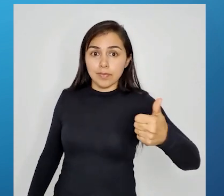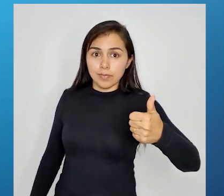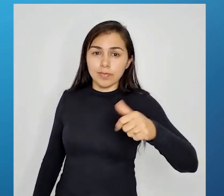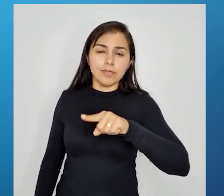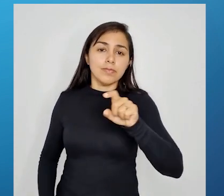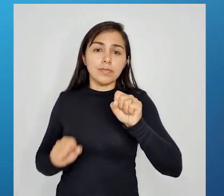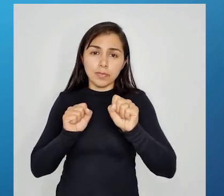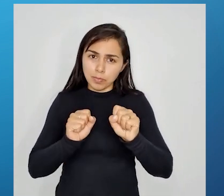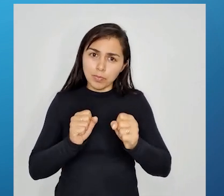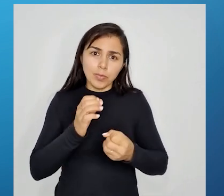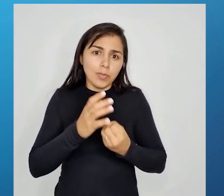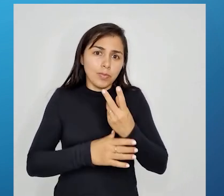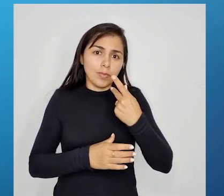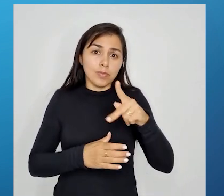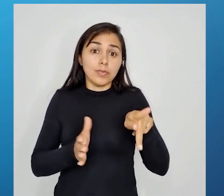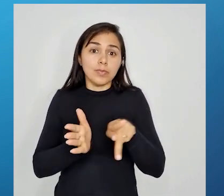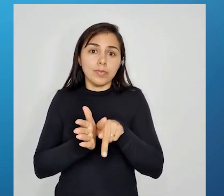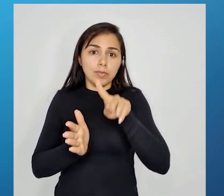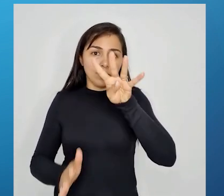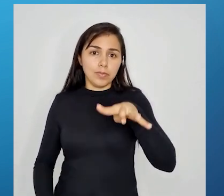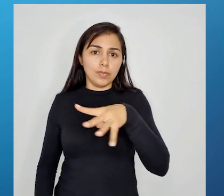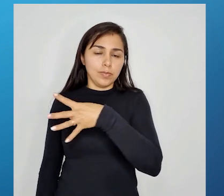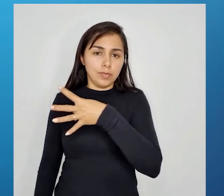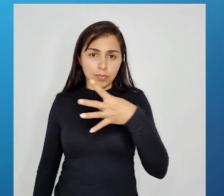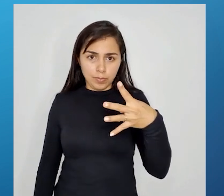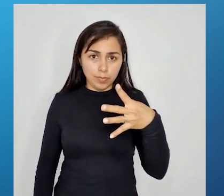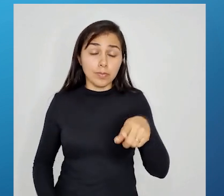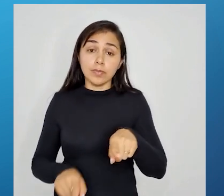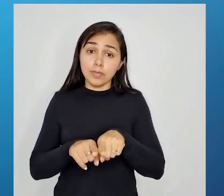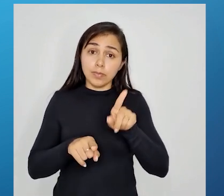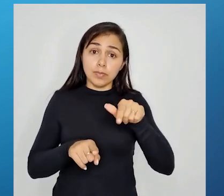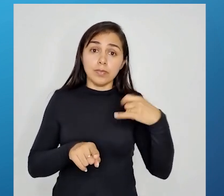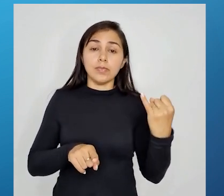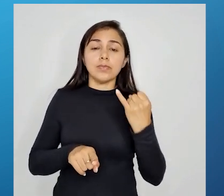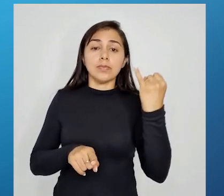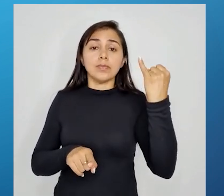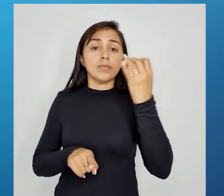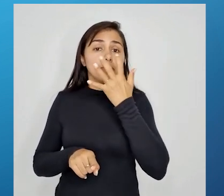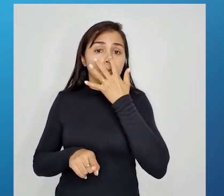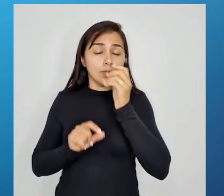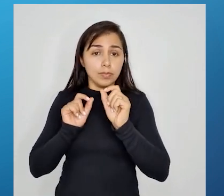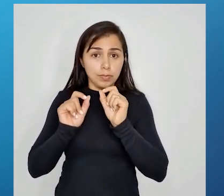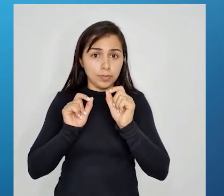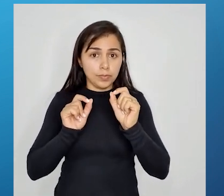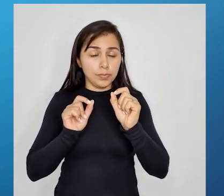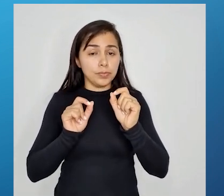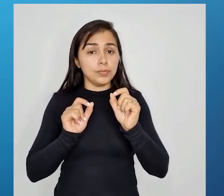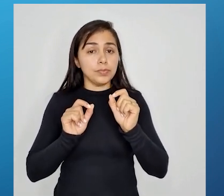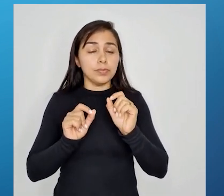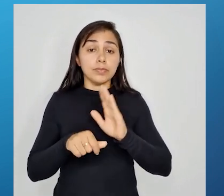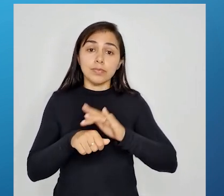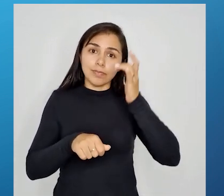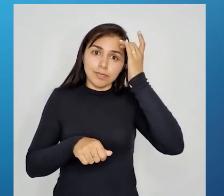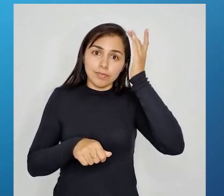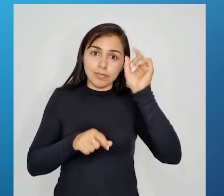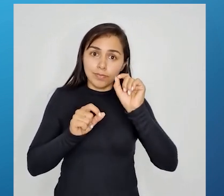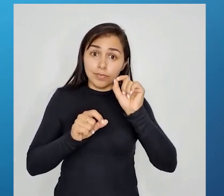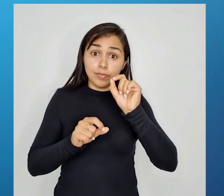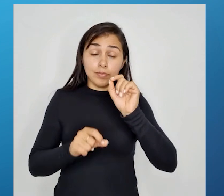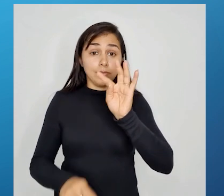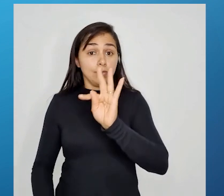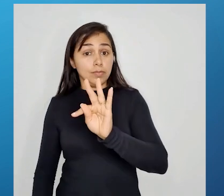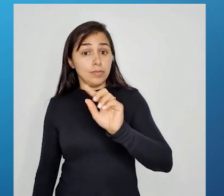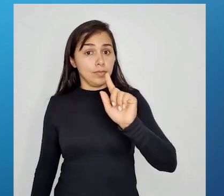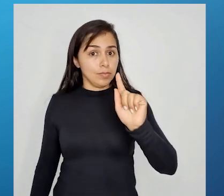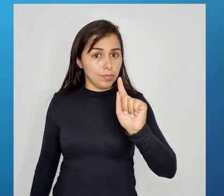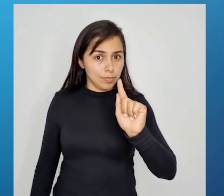construir a sua tabela. Vale a pena observarmos mais uma vez a praticidade da ideia de que a tangente, o